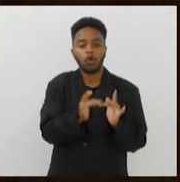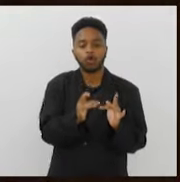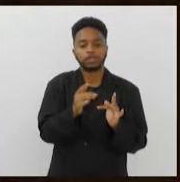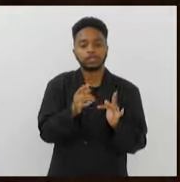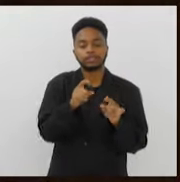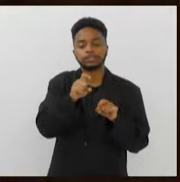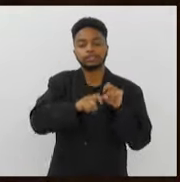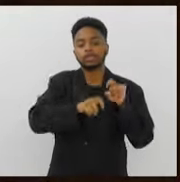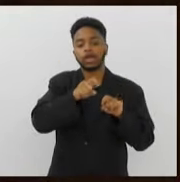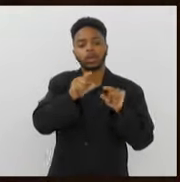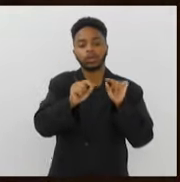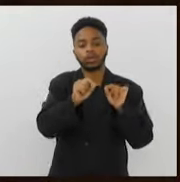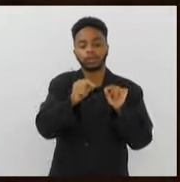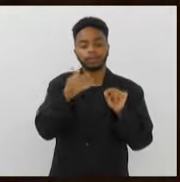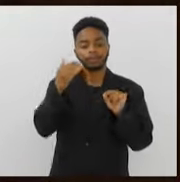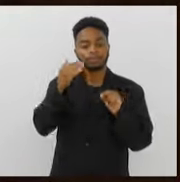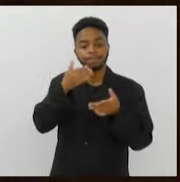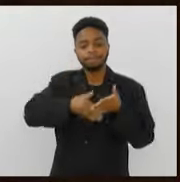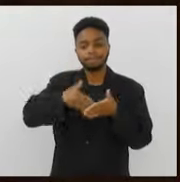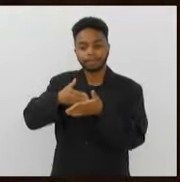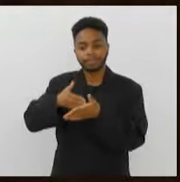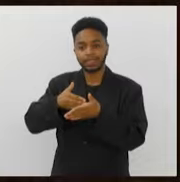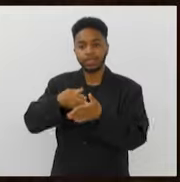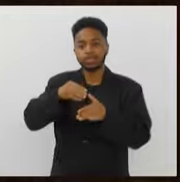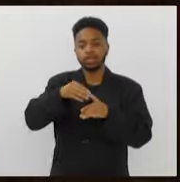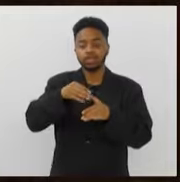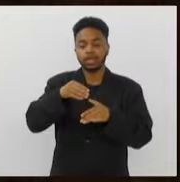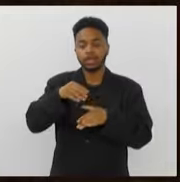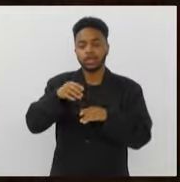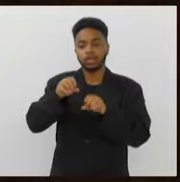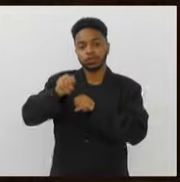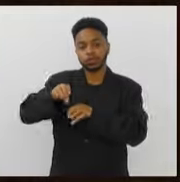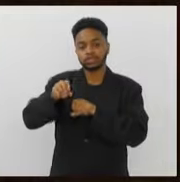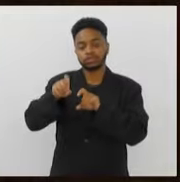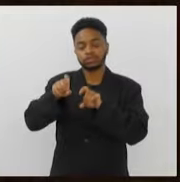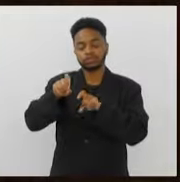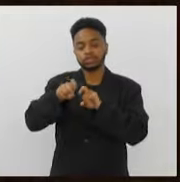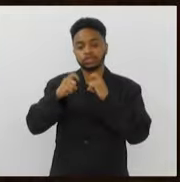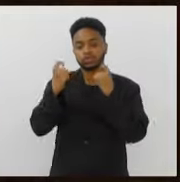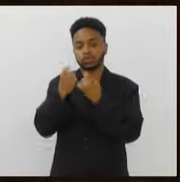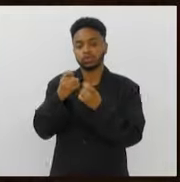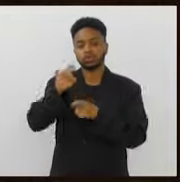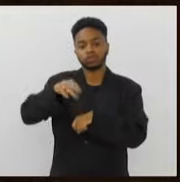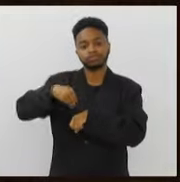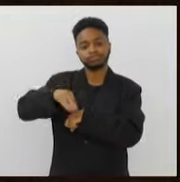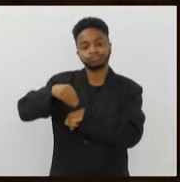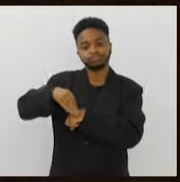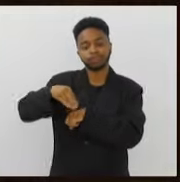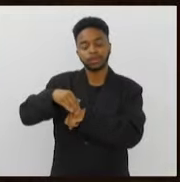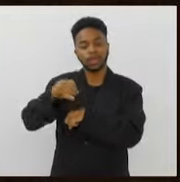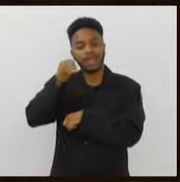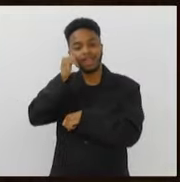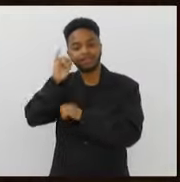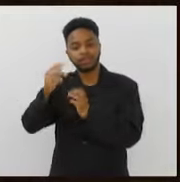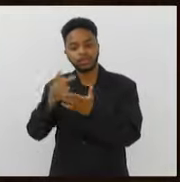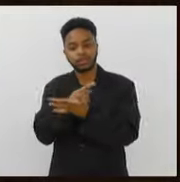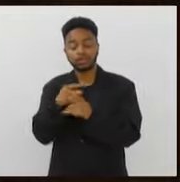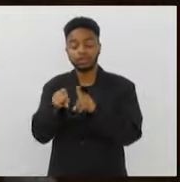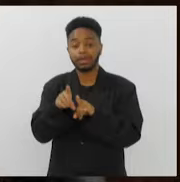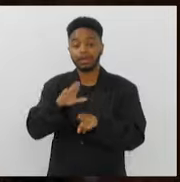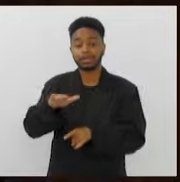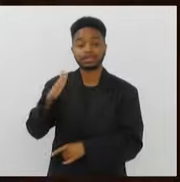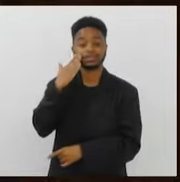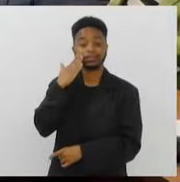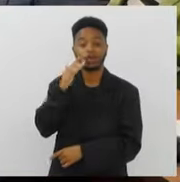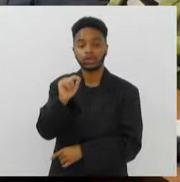educação sexual no sentido informativo, no sentido preventivo, no sentido de uma criança até saber